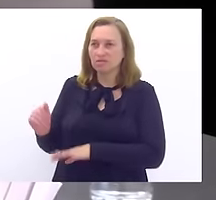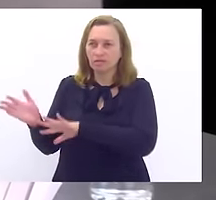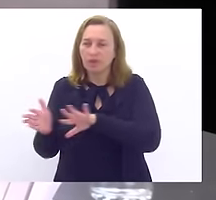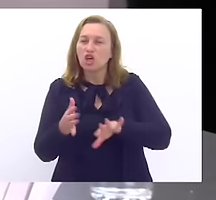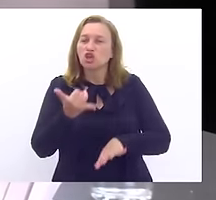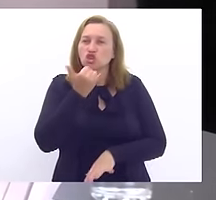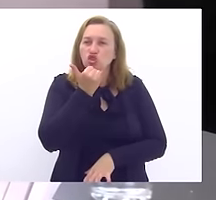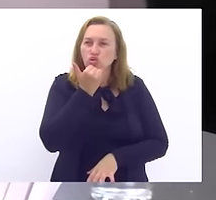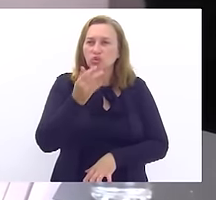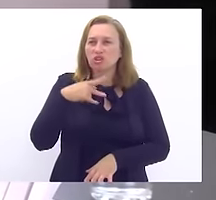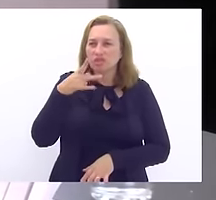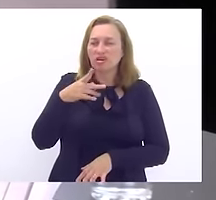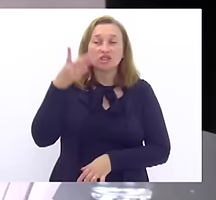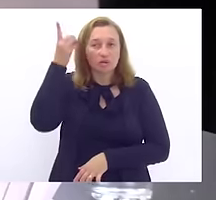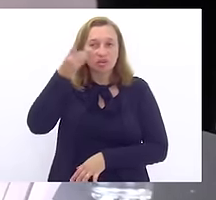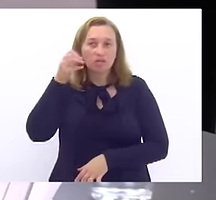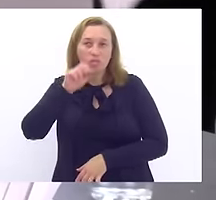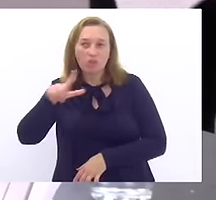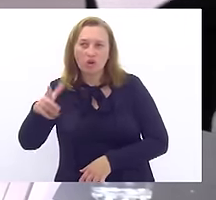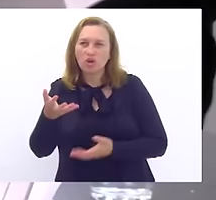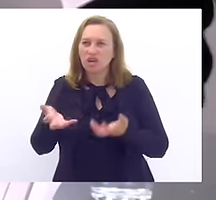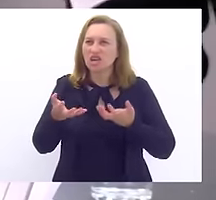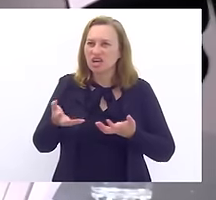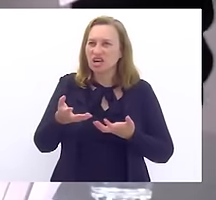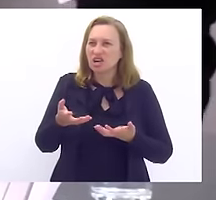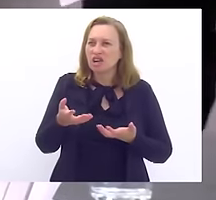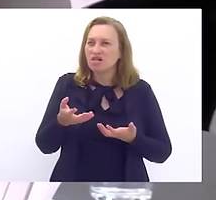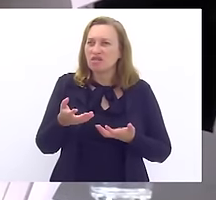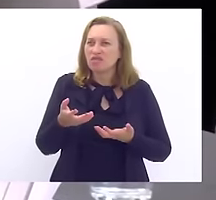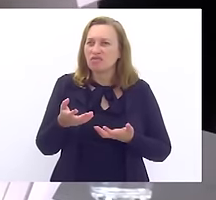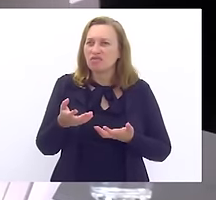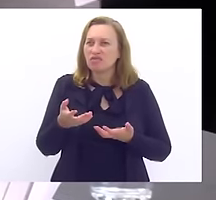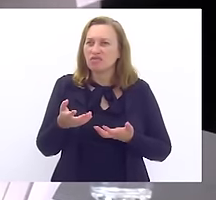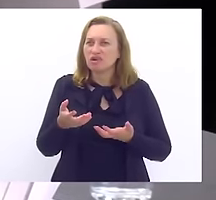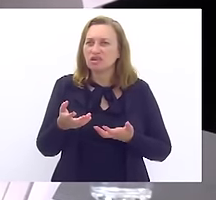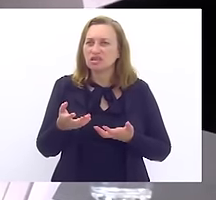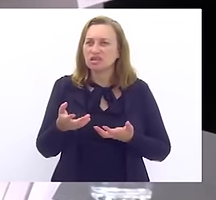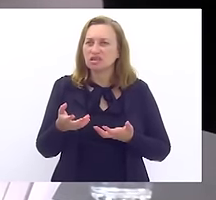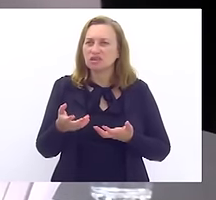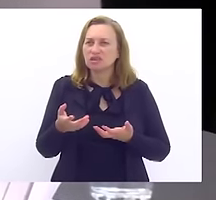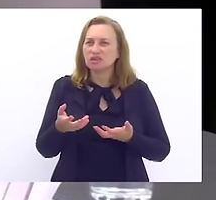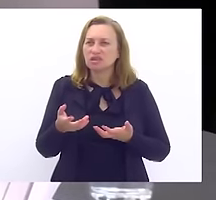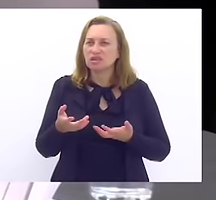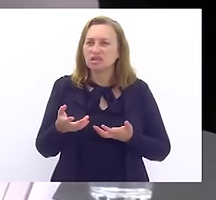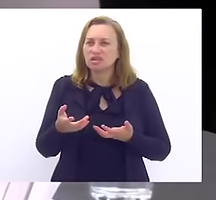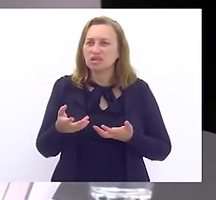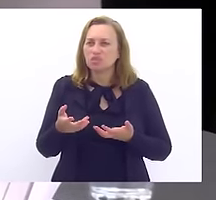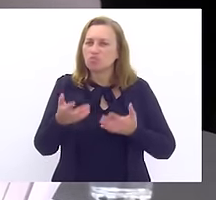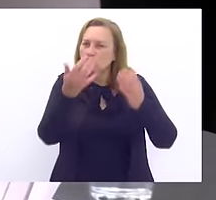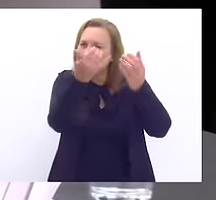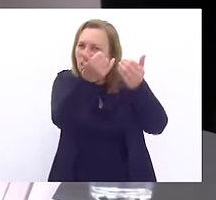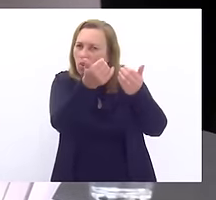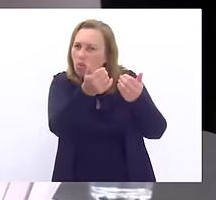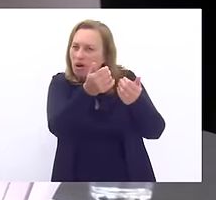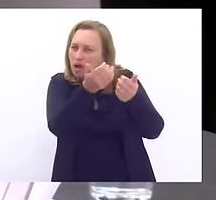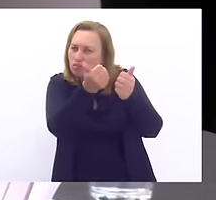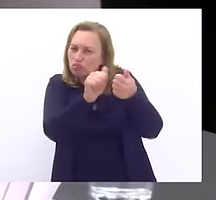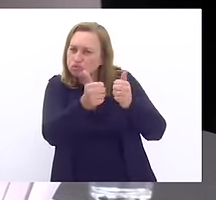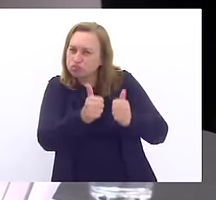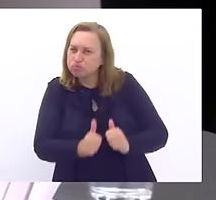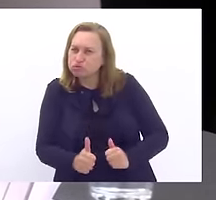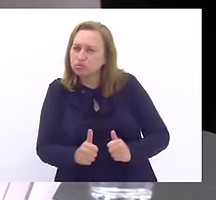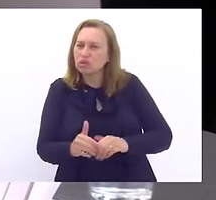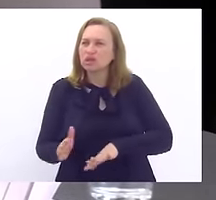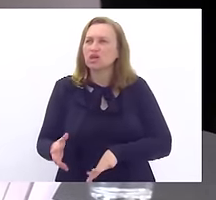desculpa quando eu estava falando Deputado bulbel tava querendo fazer uma uma análise aqui é